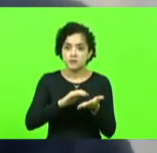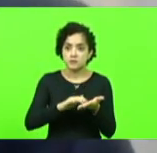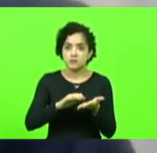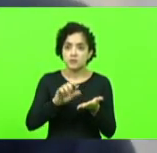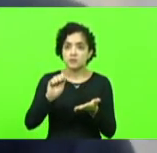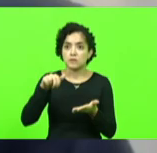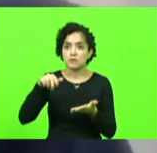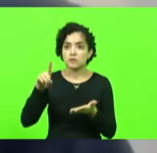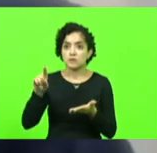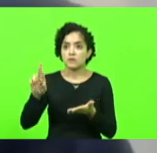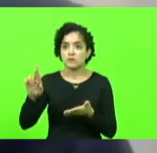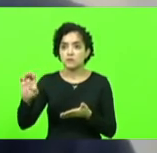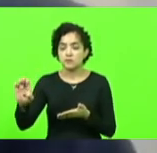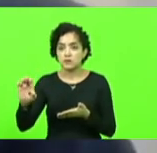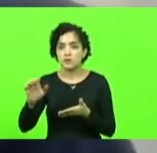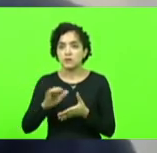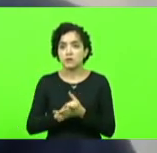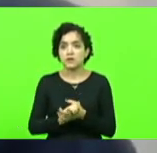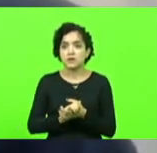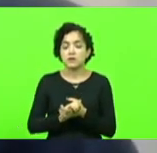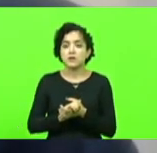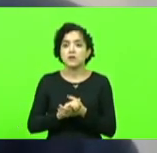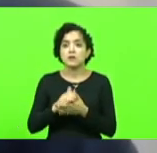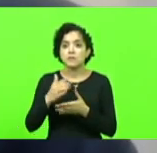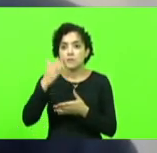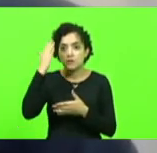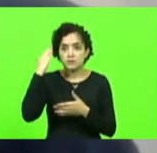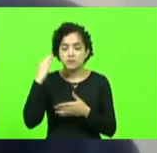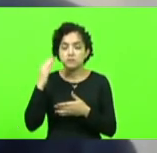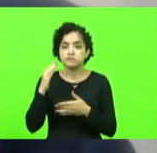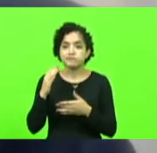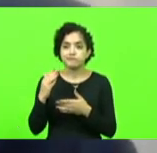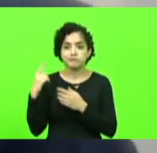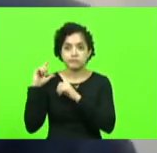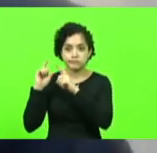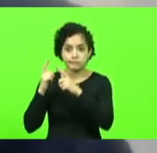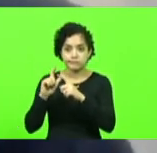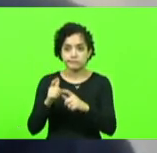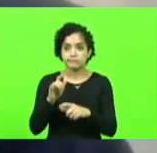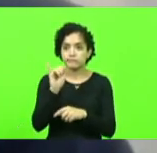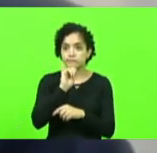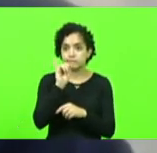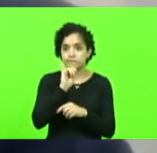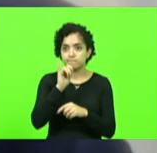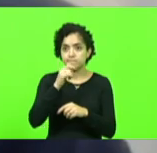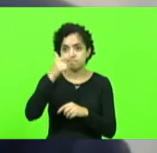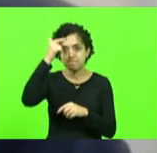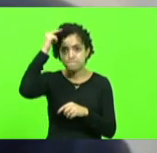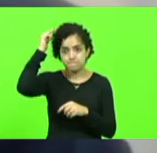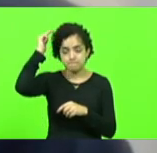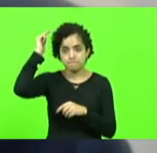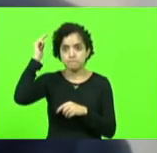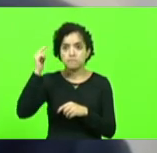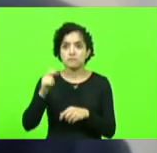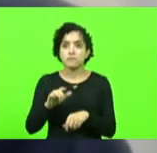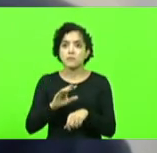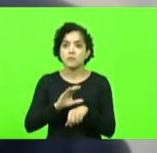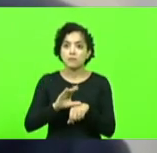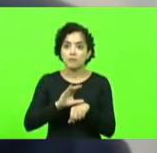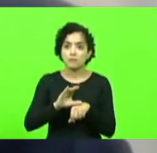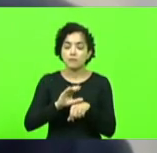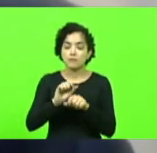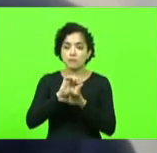Ribeiro. Sou caucasiano, descendente de italianos, tenho poucos cabelos castanhos claros, já